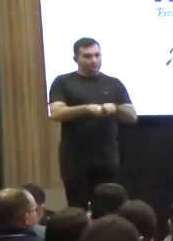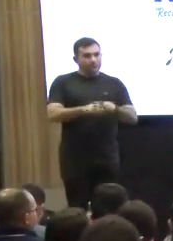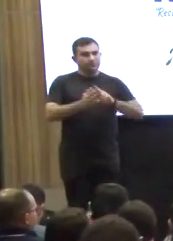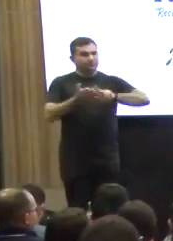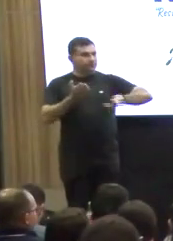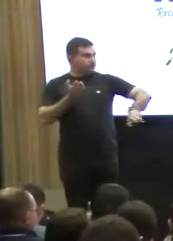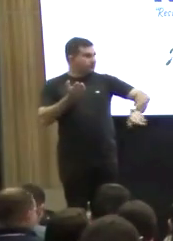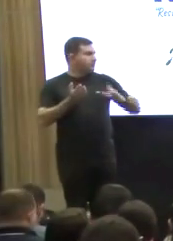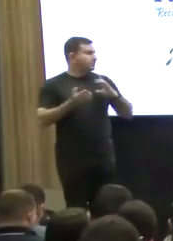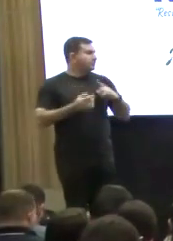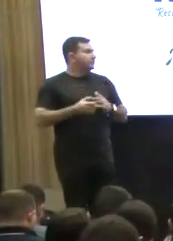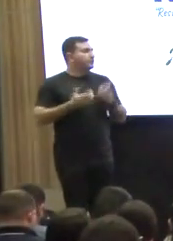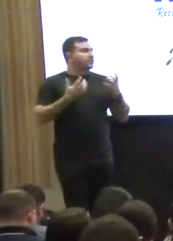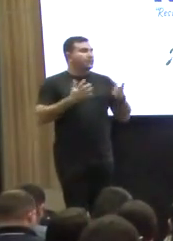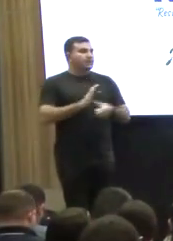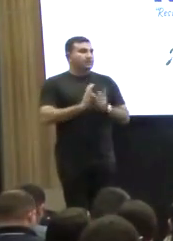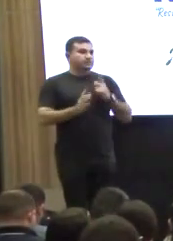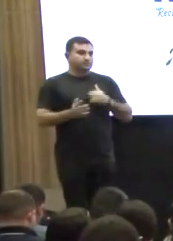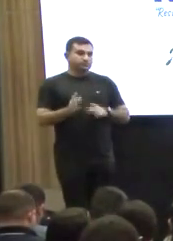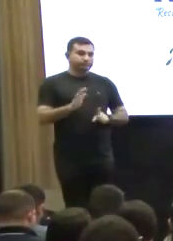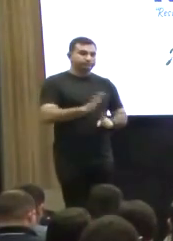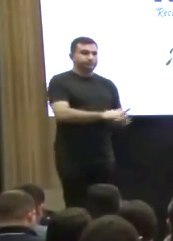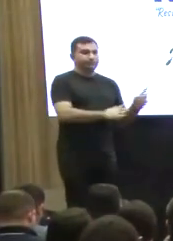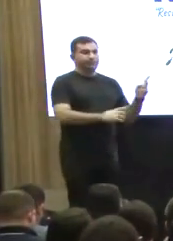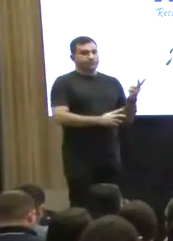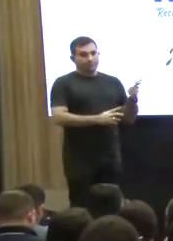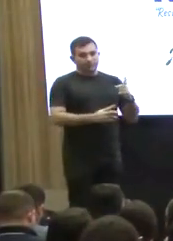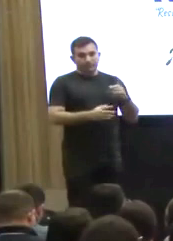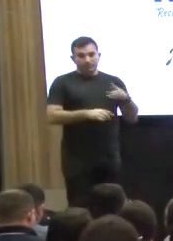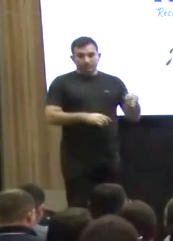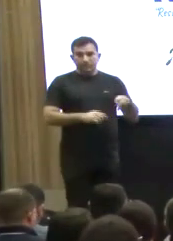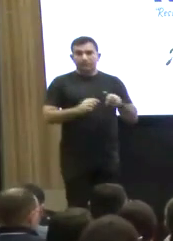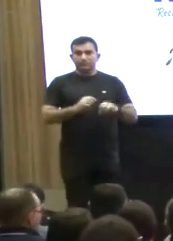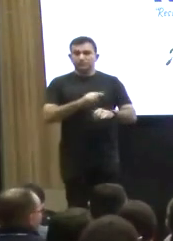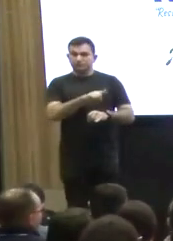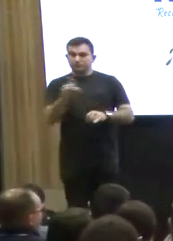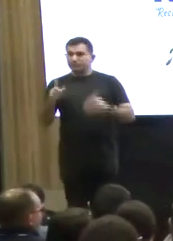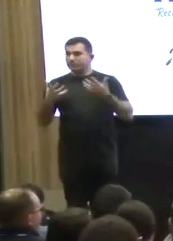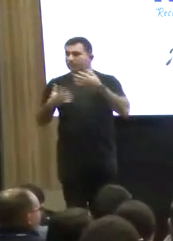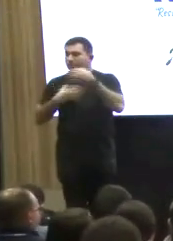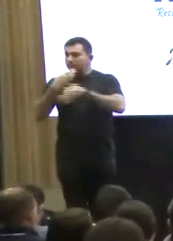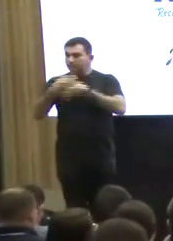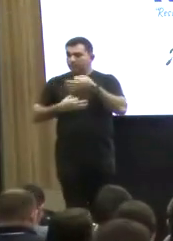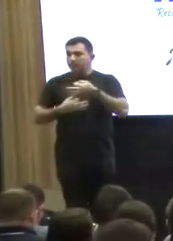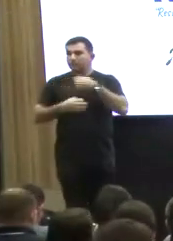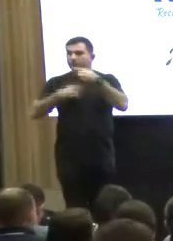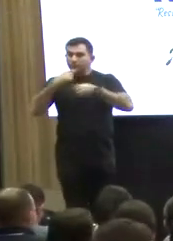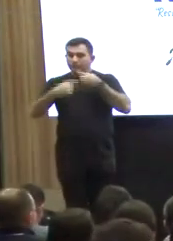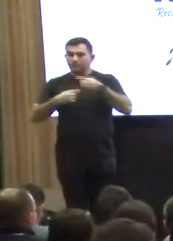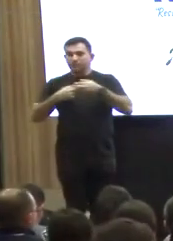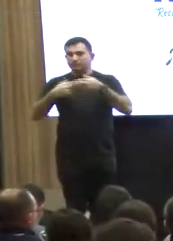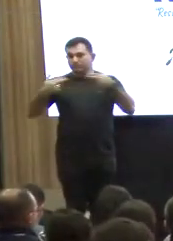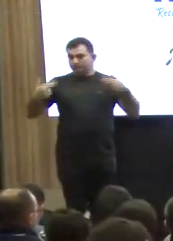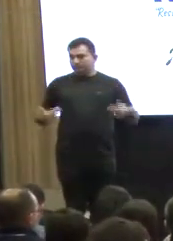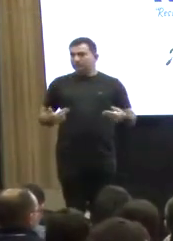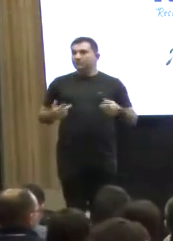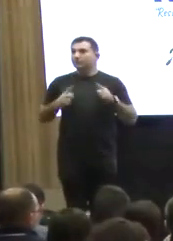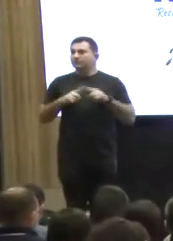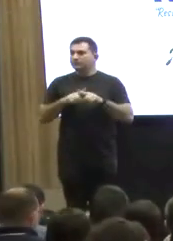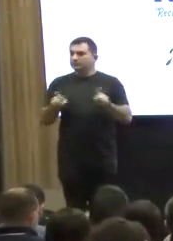questão para Rogério e para Nilma, de dizer que aqueles que tenham questões a serem colocadas, tanto para Nilma quanto para